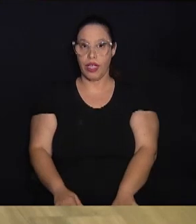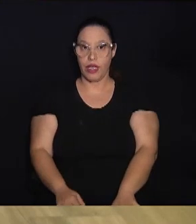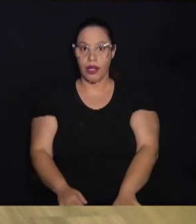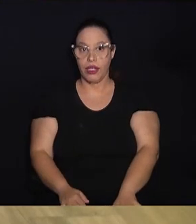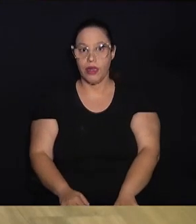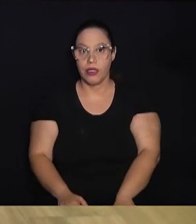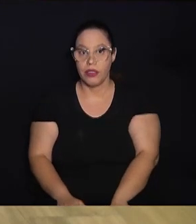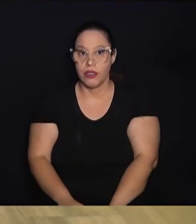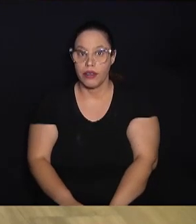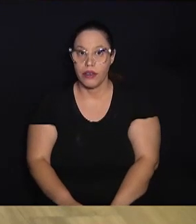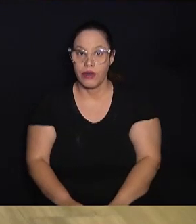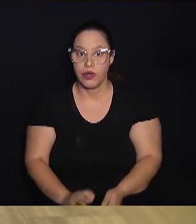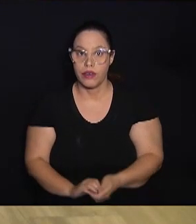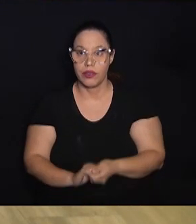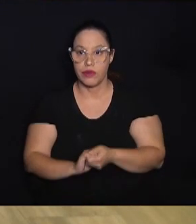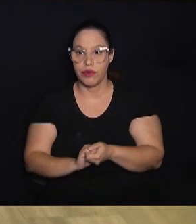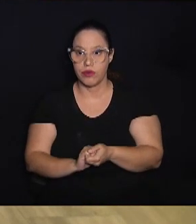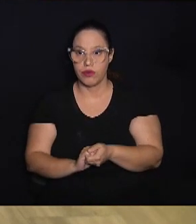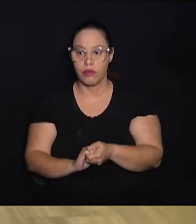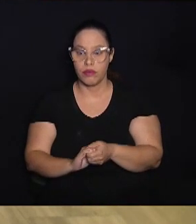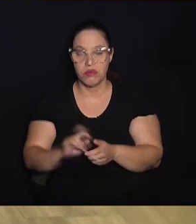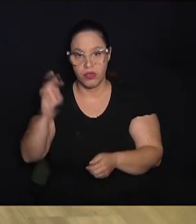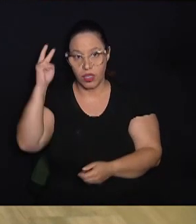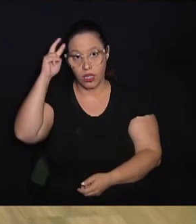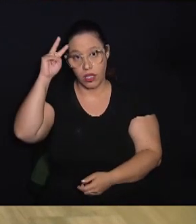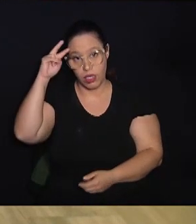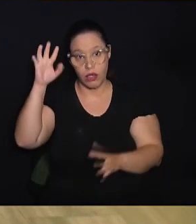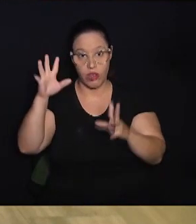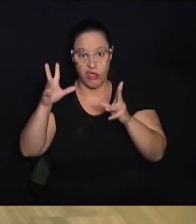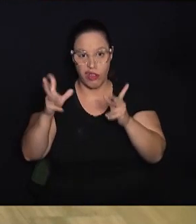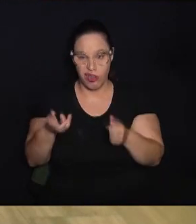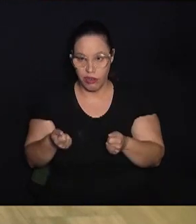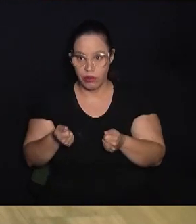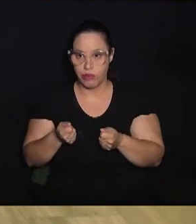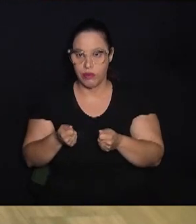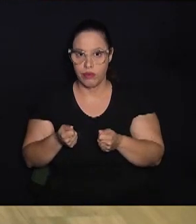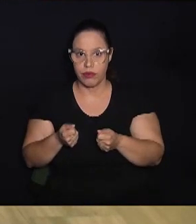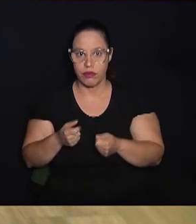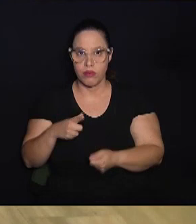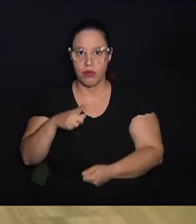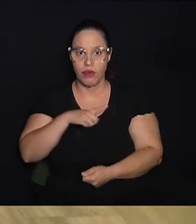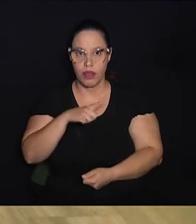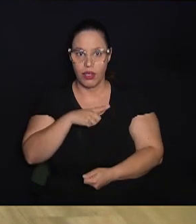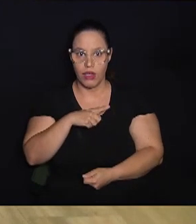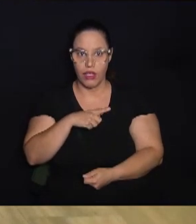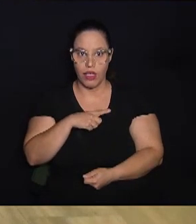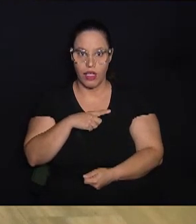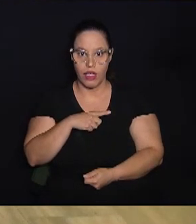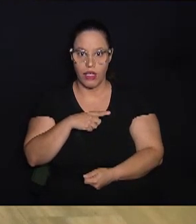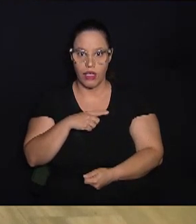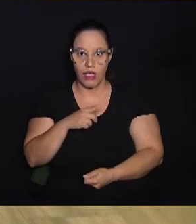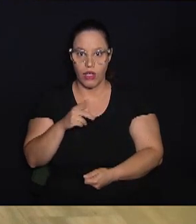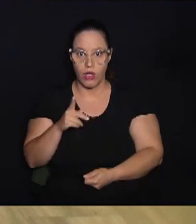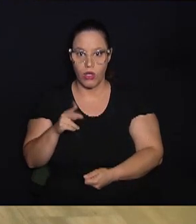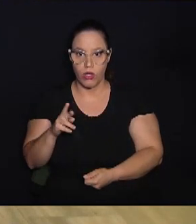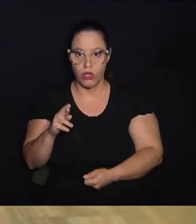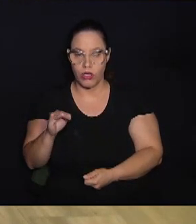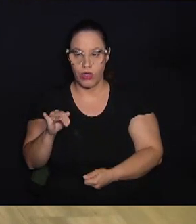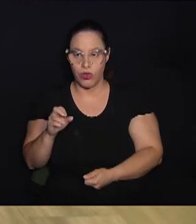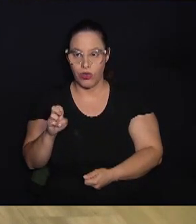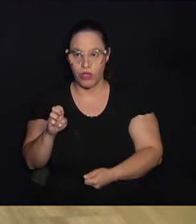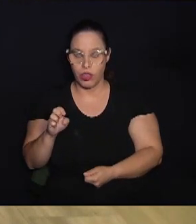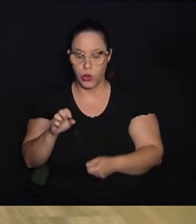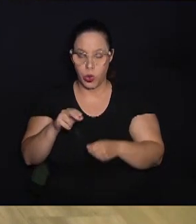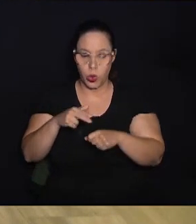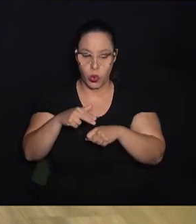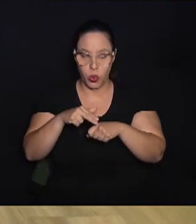que a gente pode fazer historinha de tudo né sim e tem até historinha de um sorvete caído no chão também que a gente vai mostrar